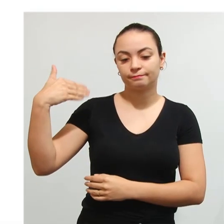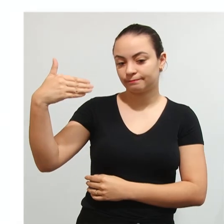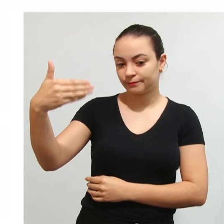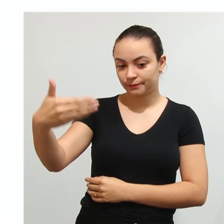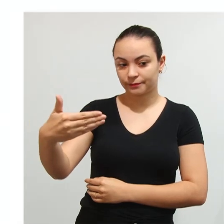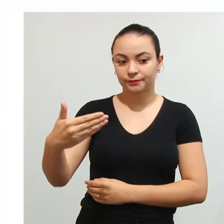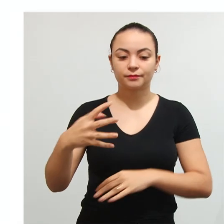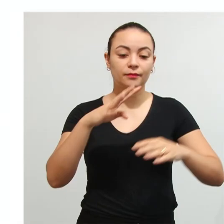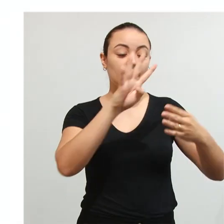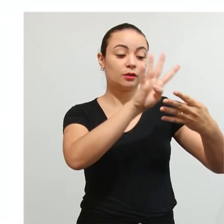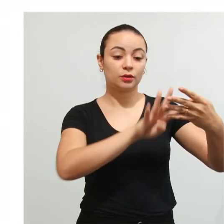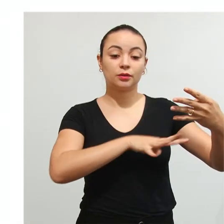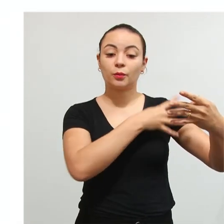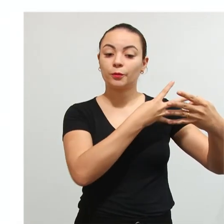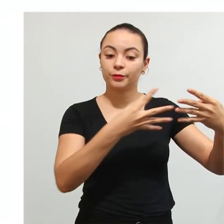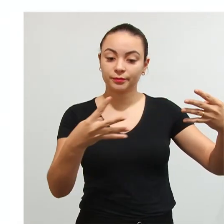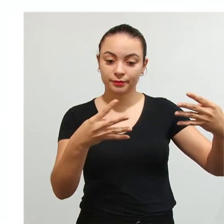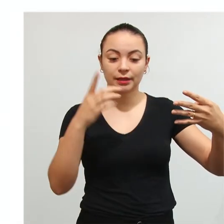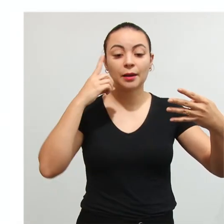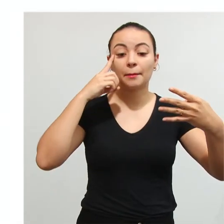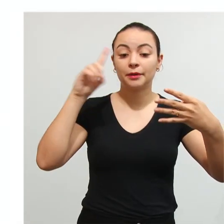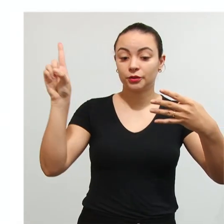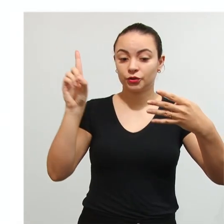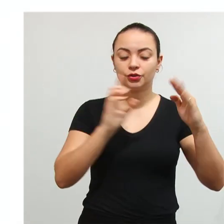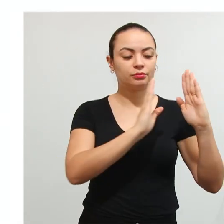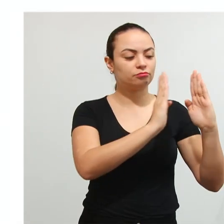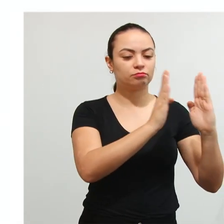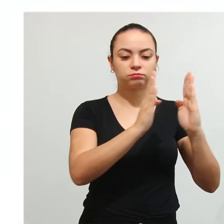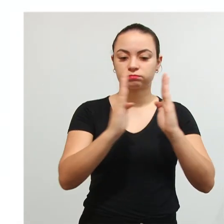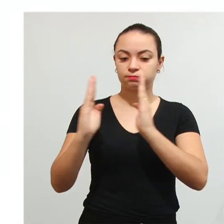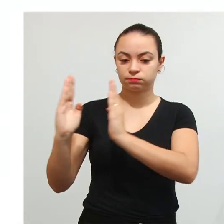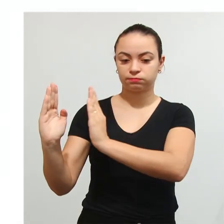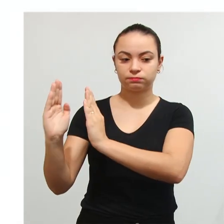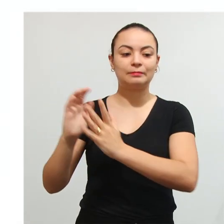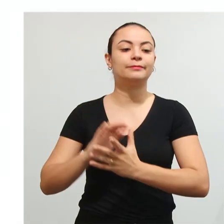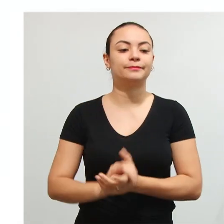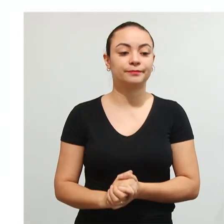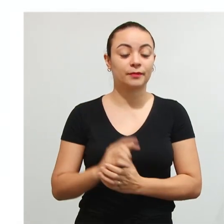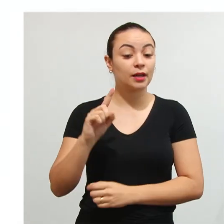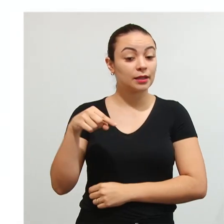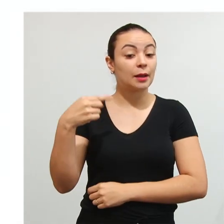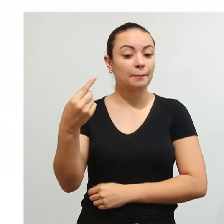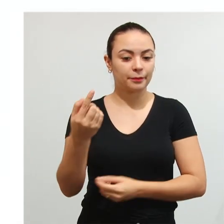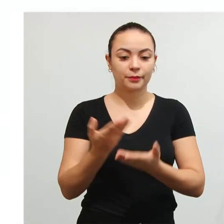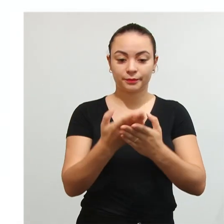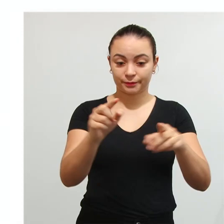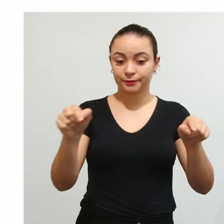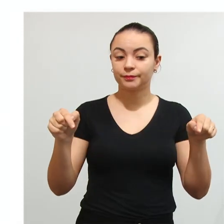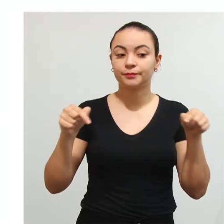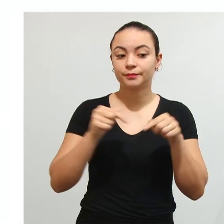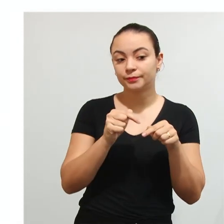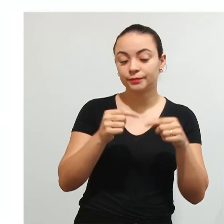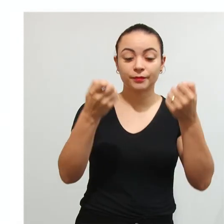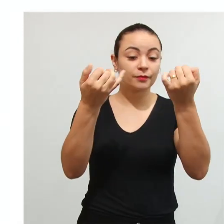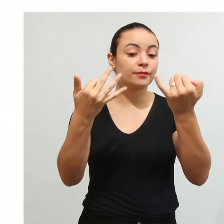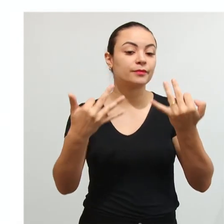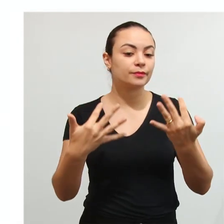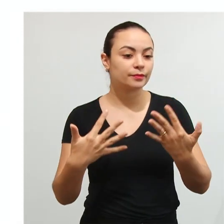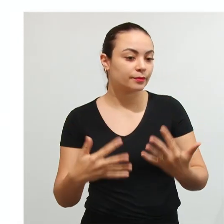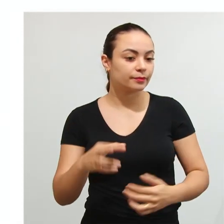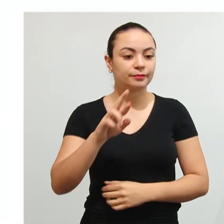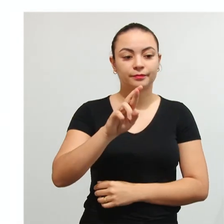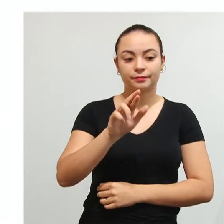da seguinte forma. Já na próxima aula, vamos falar um pouquinho sobre o que é razão, e aí estendendo